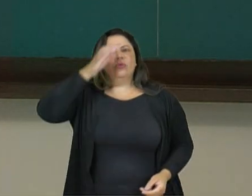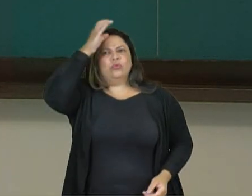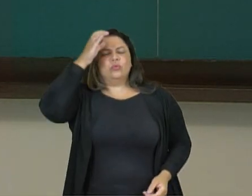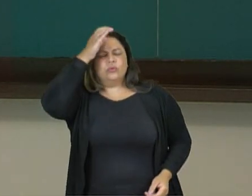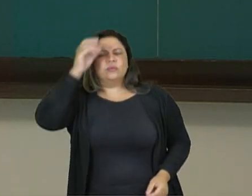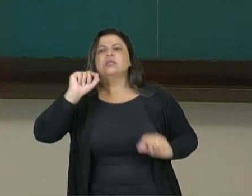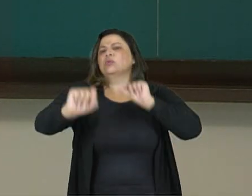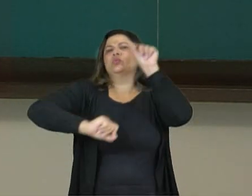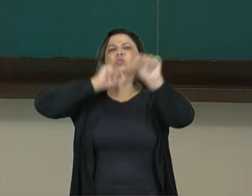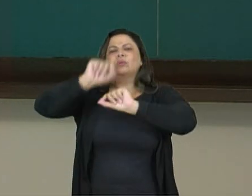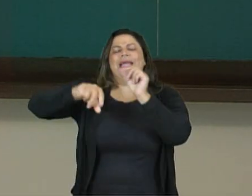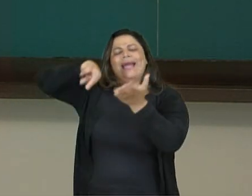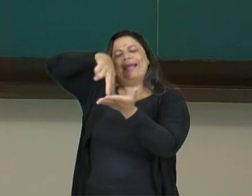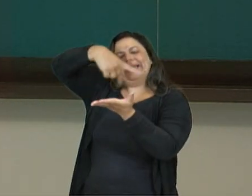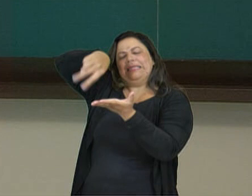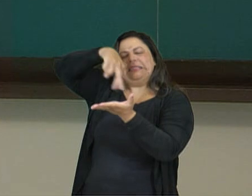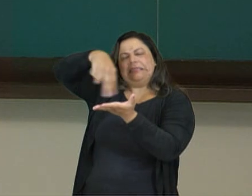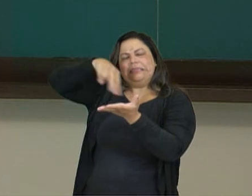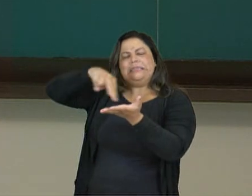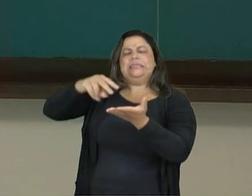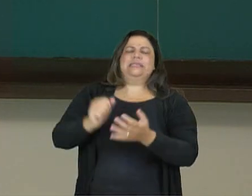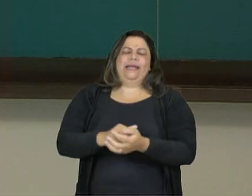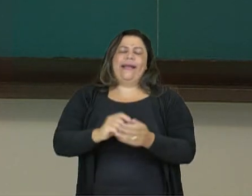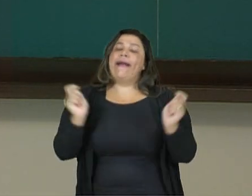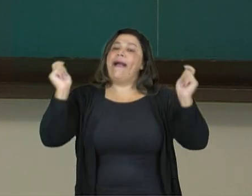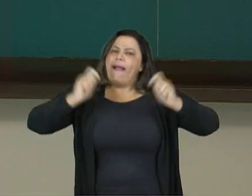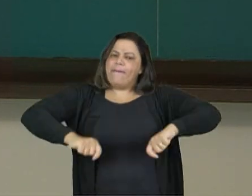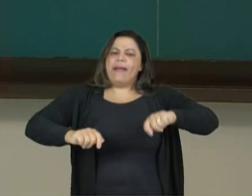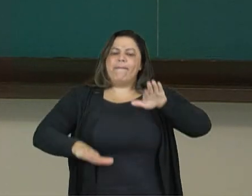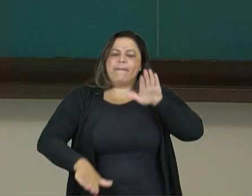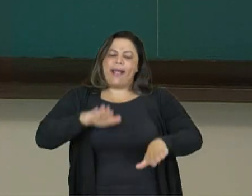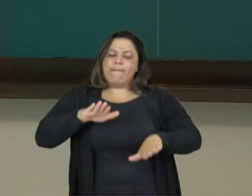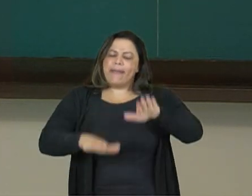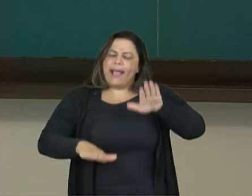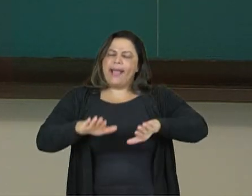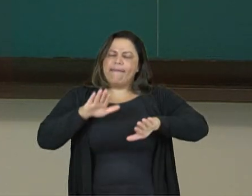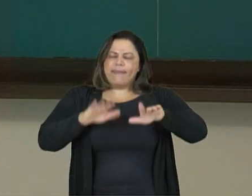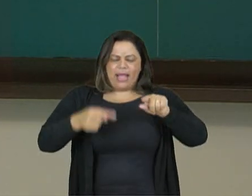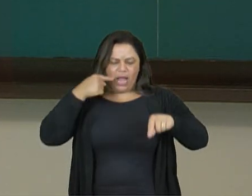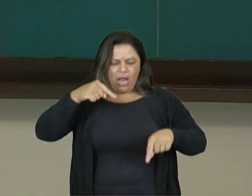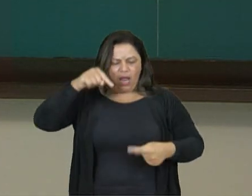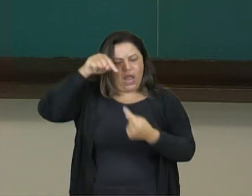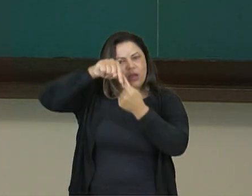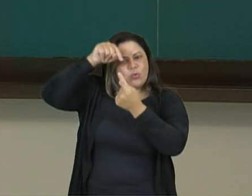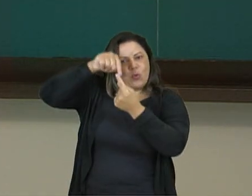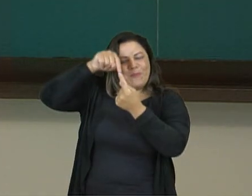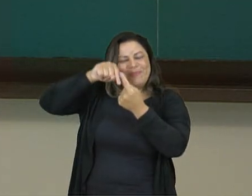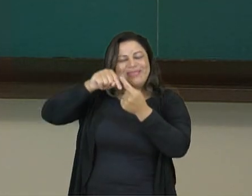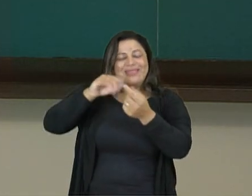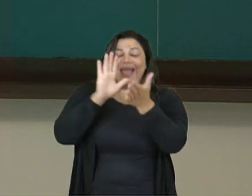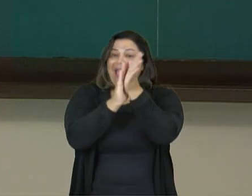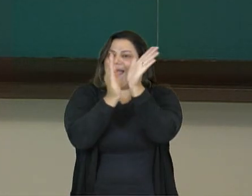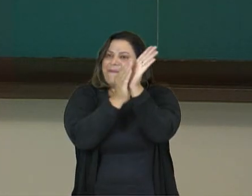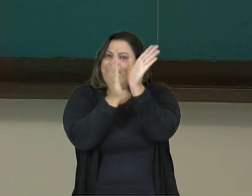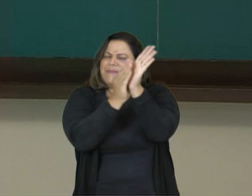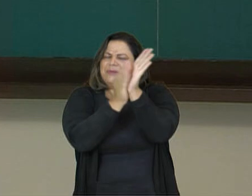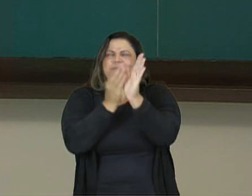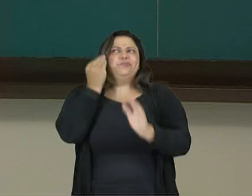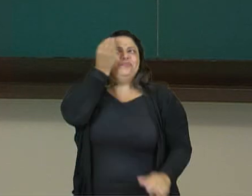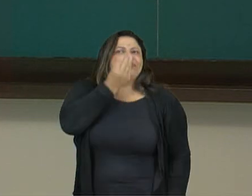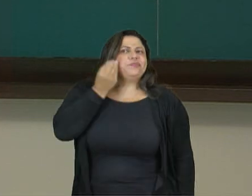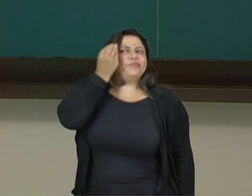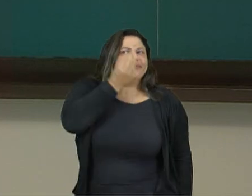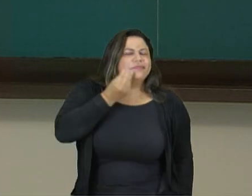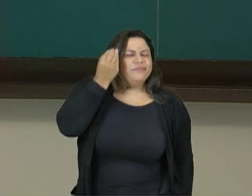dançar, mas ele ia movimentando o corpo, batendo os pés, as palmas, experimentando. Então daí surge a sementinha